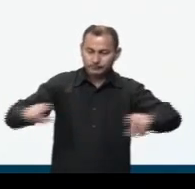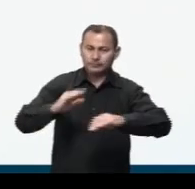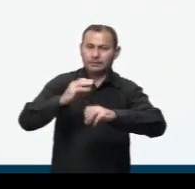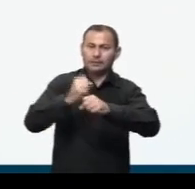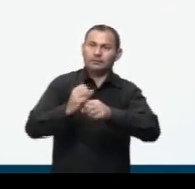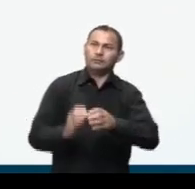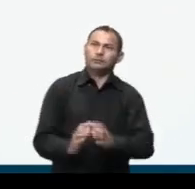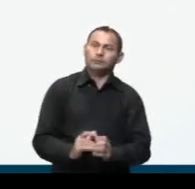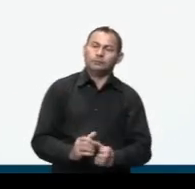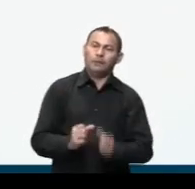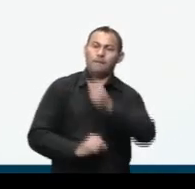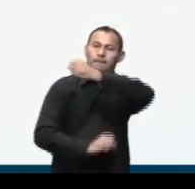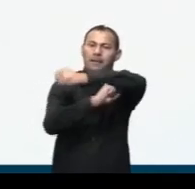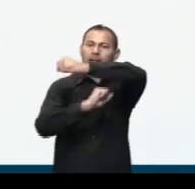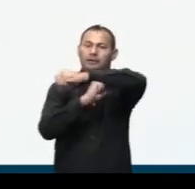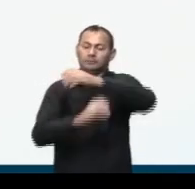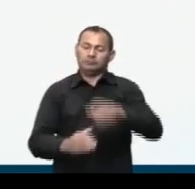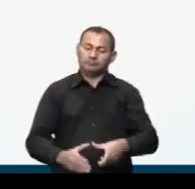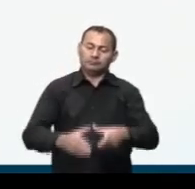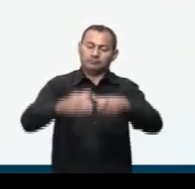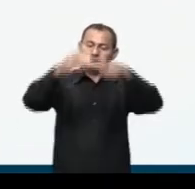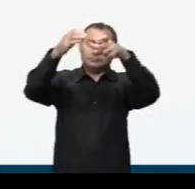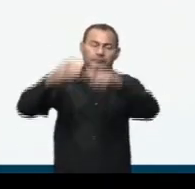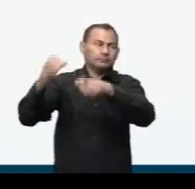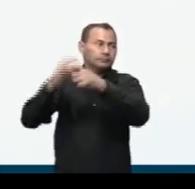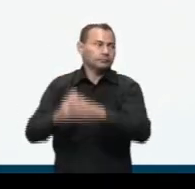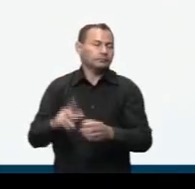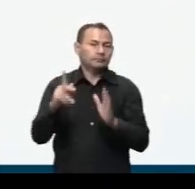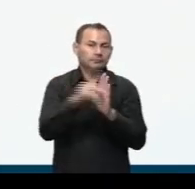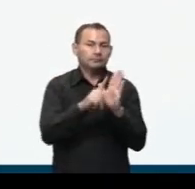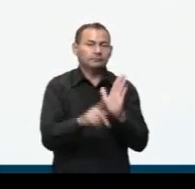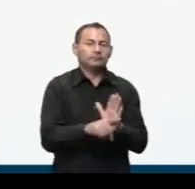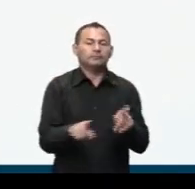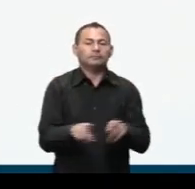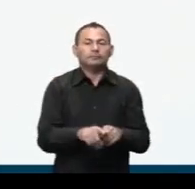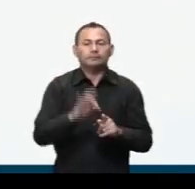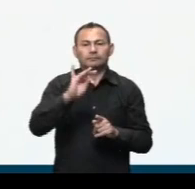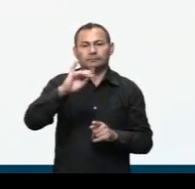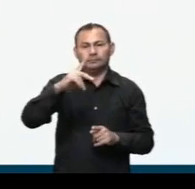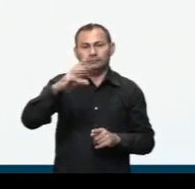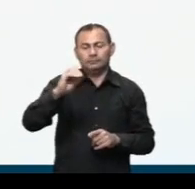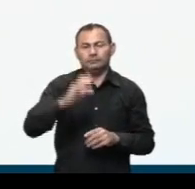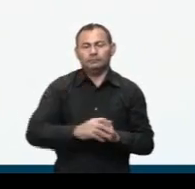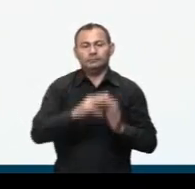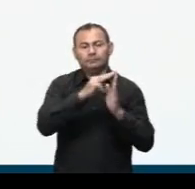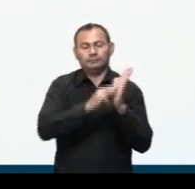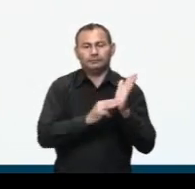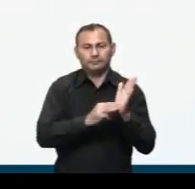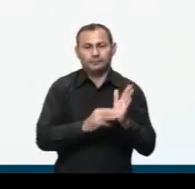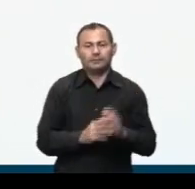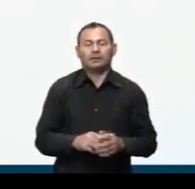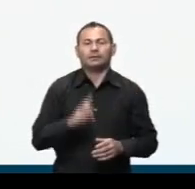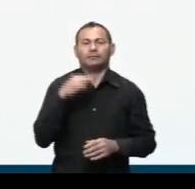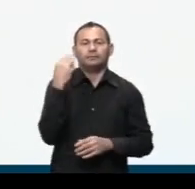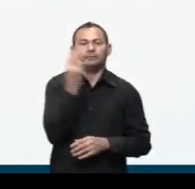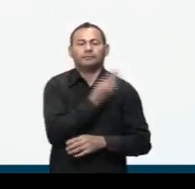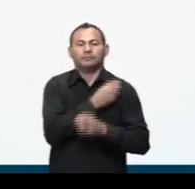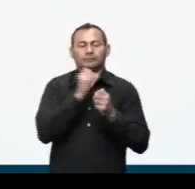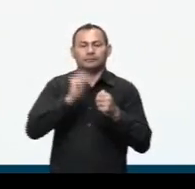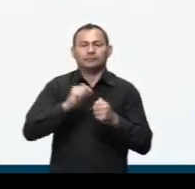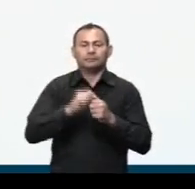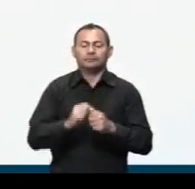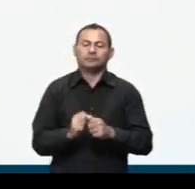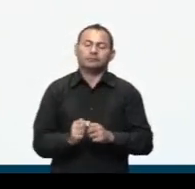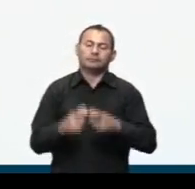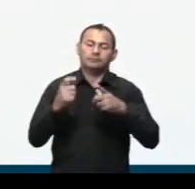projeto de fundação e além do projeto de fundação, a gente tem os tipos, né, de métodos que a gente pode fazer a